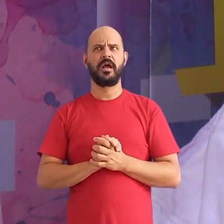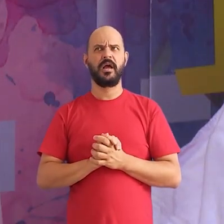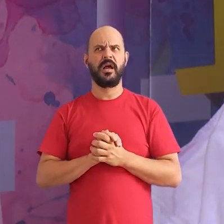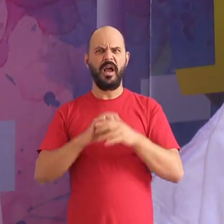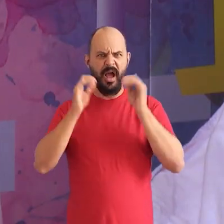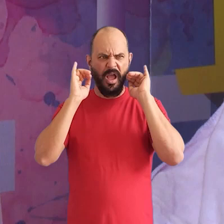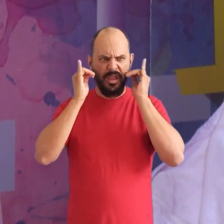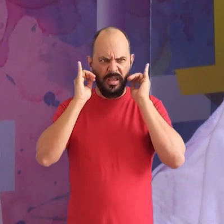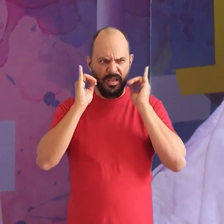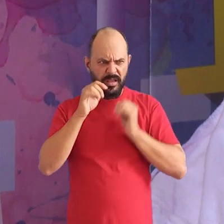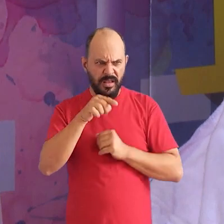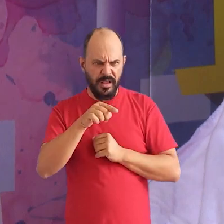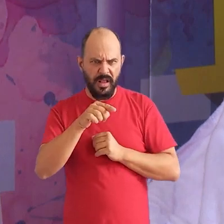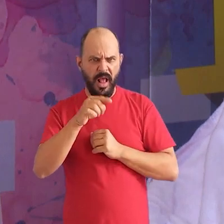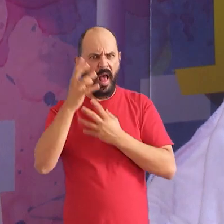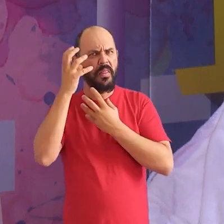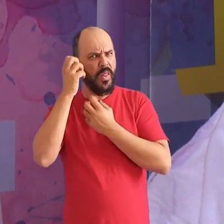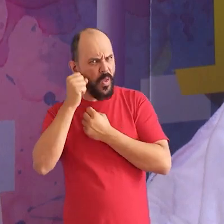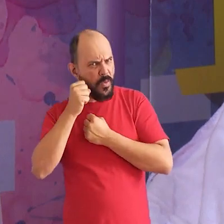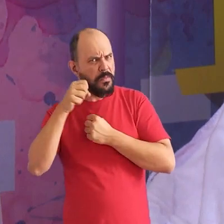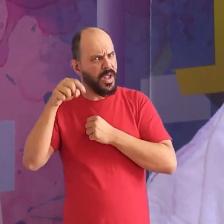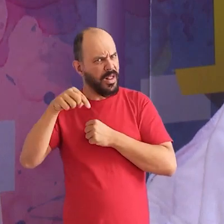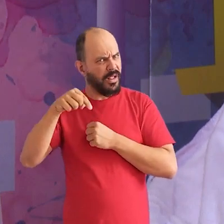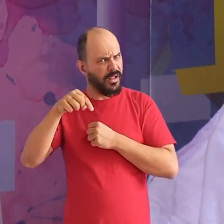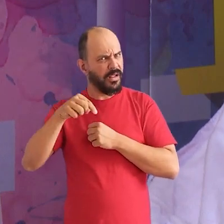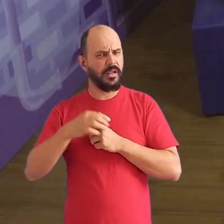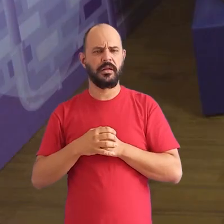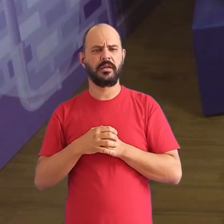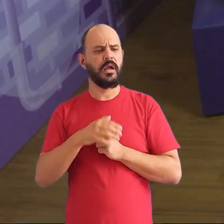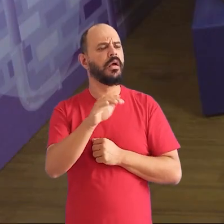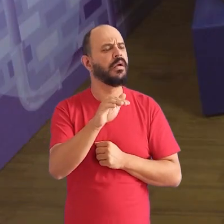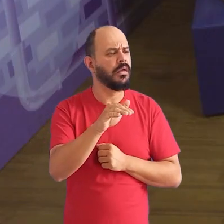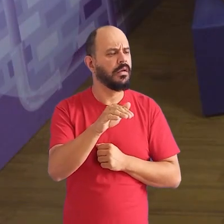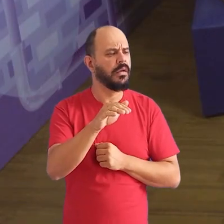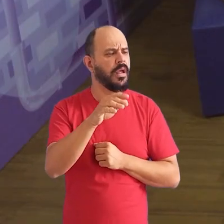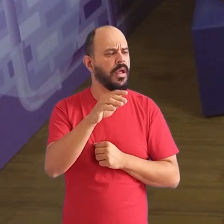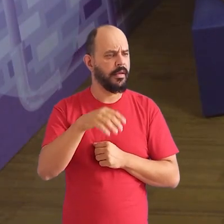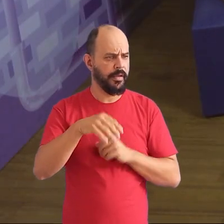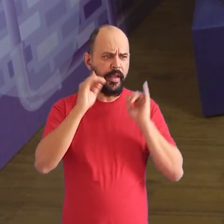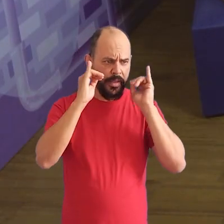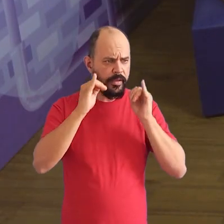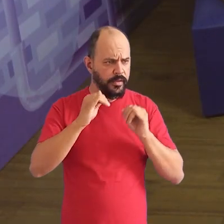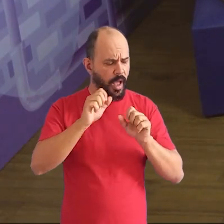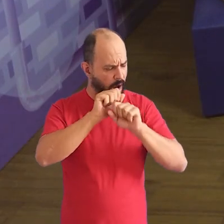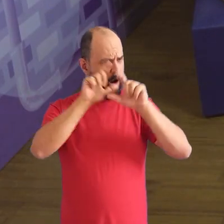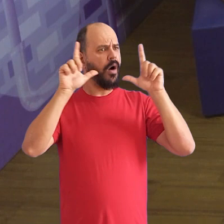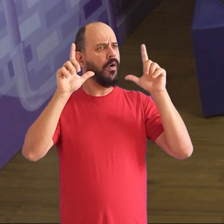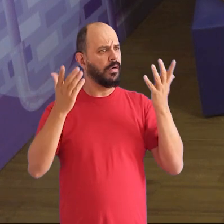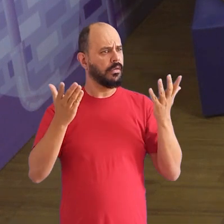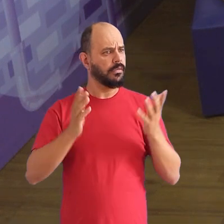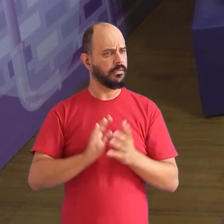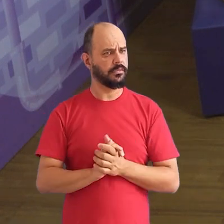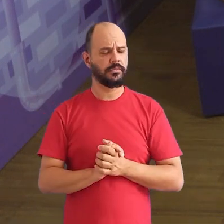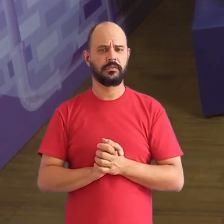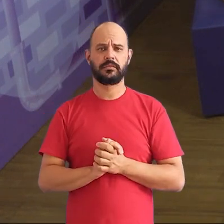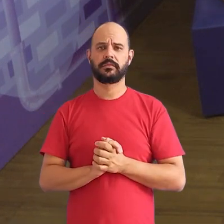É a Isa Chan. Ela tá dormindo no laboratório. Ei, Isa, tá na hora de acordar.